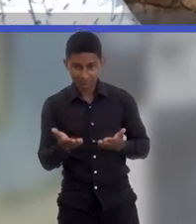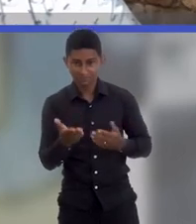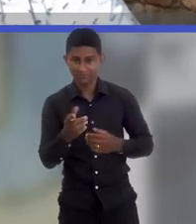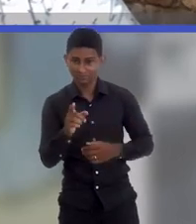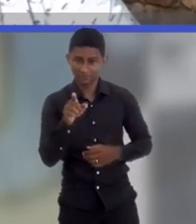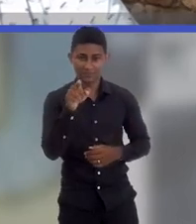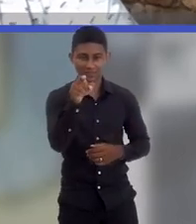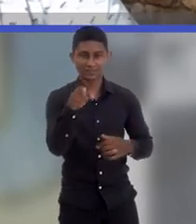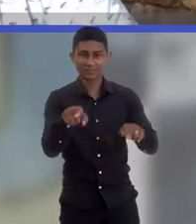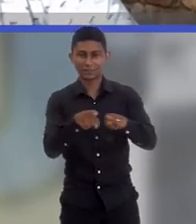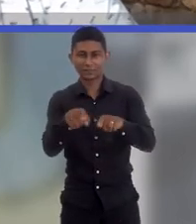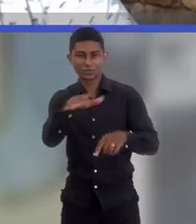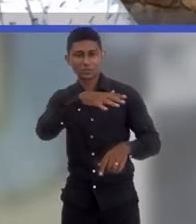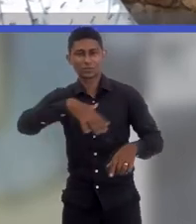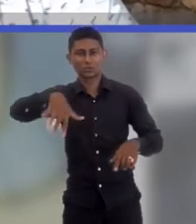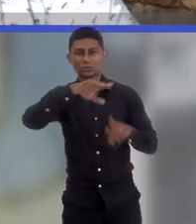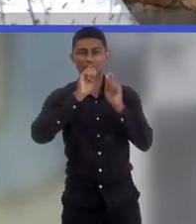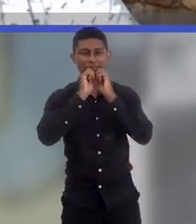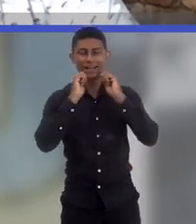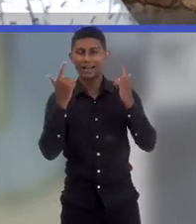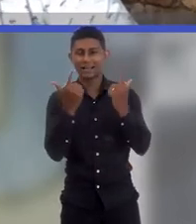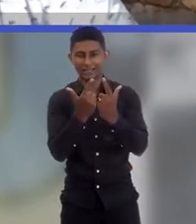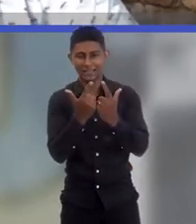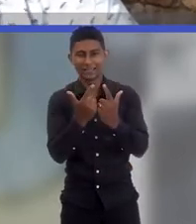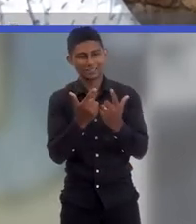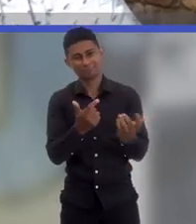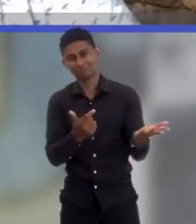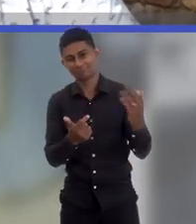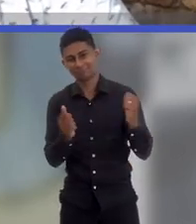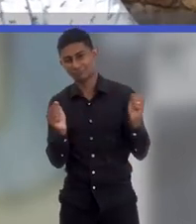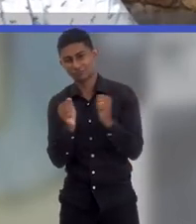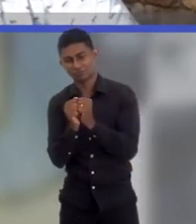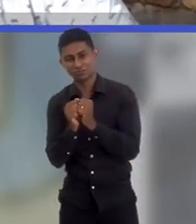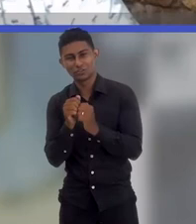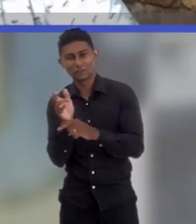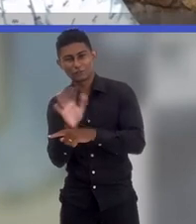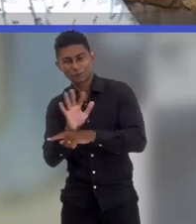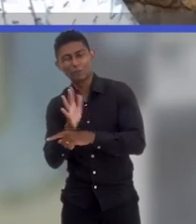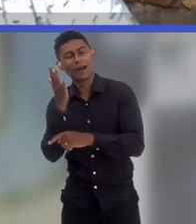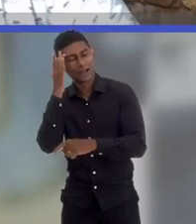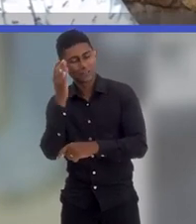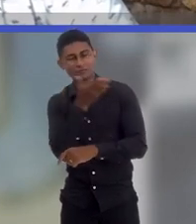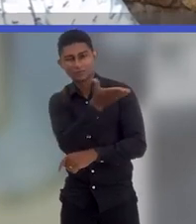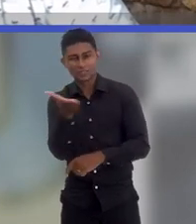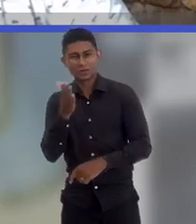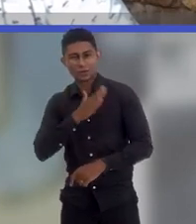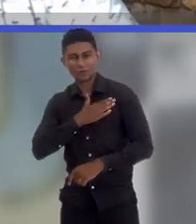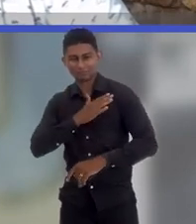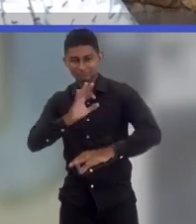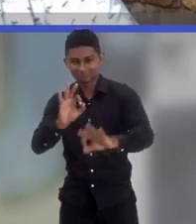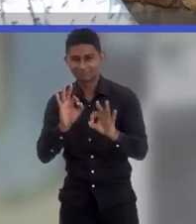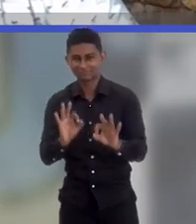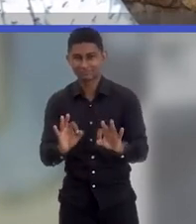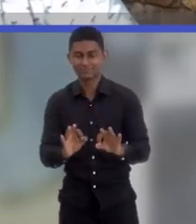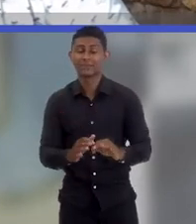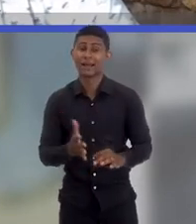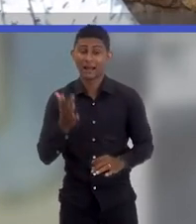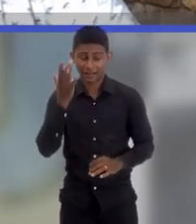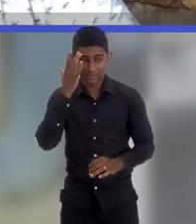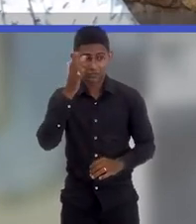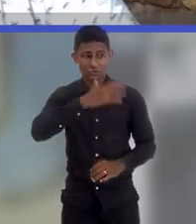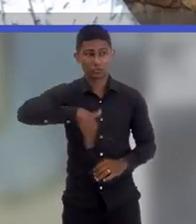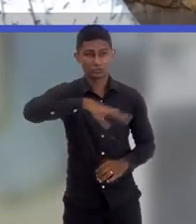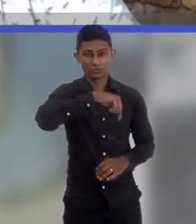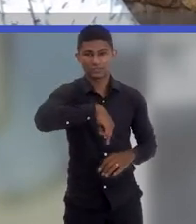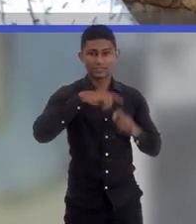para. Vou convidar você e o pessoal daí da Nerd para irem lá no filme prestigiar a gente. Acho que vocês vão gostar muito.